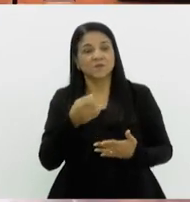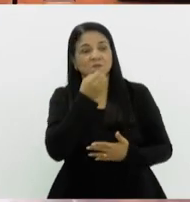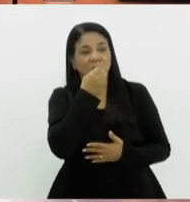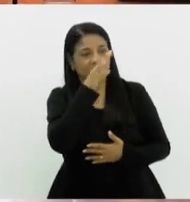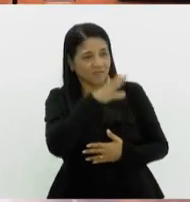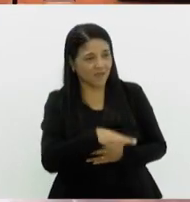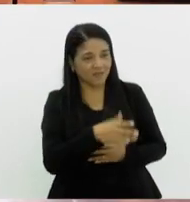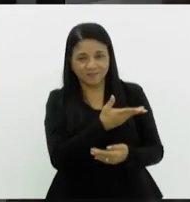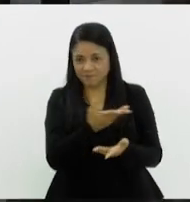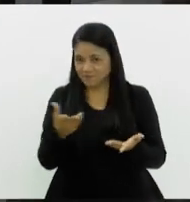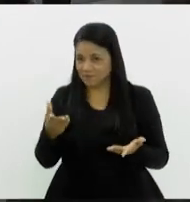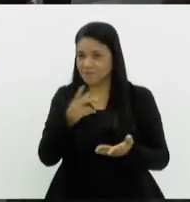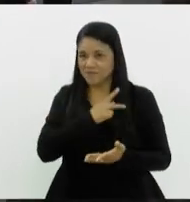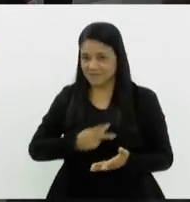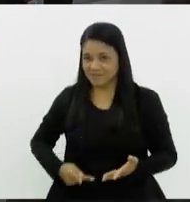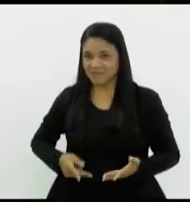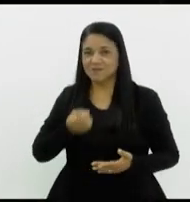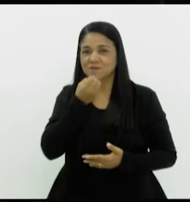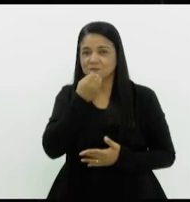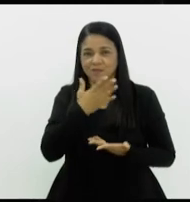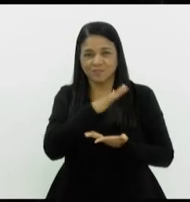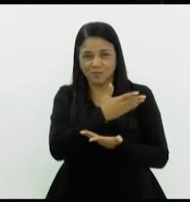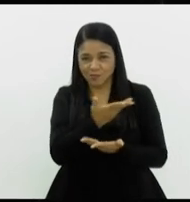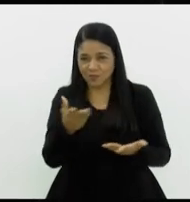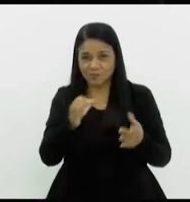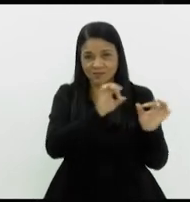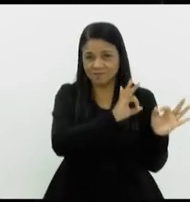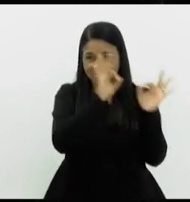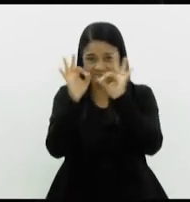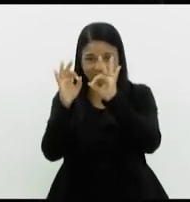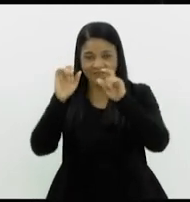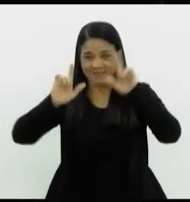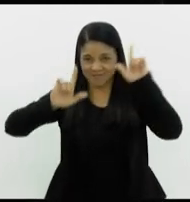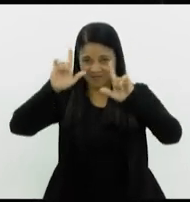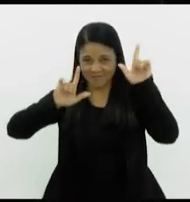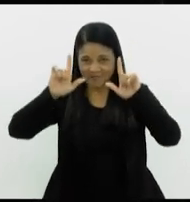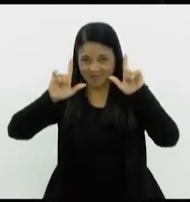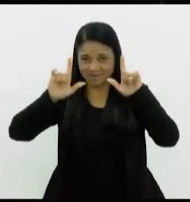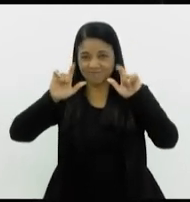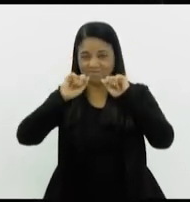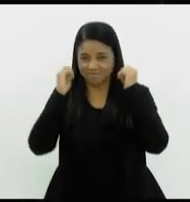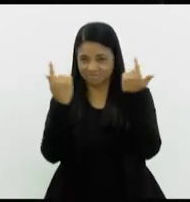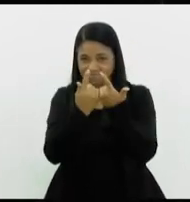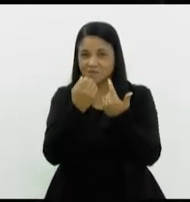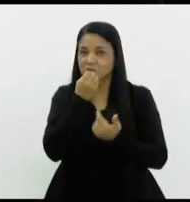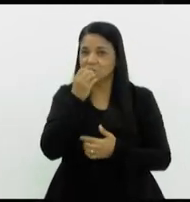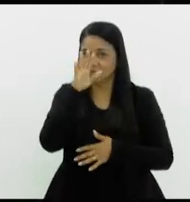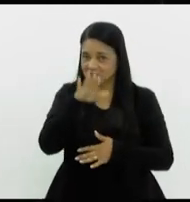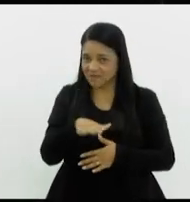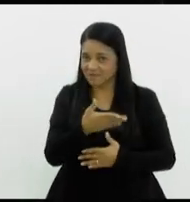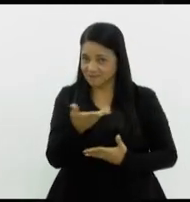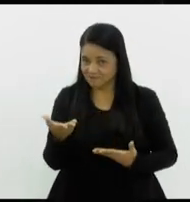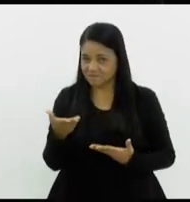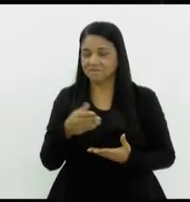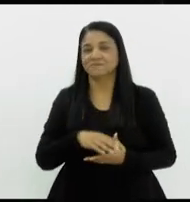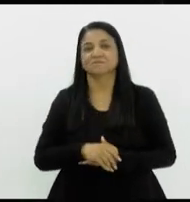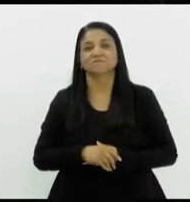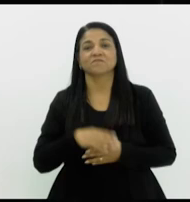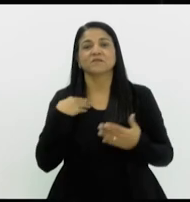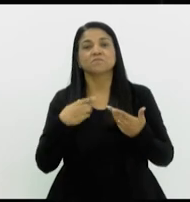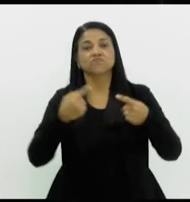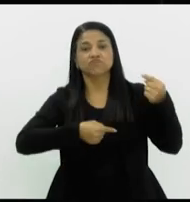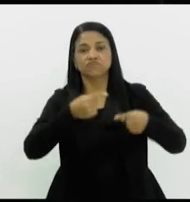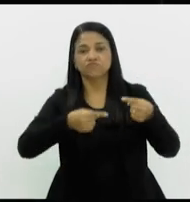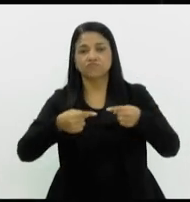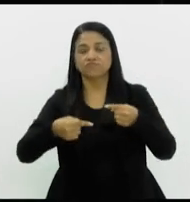tarde, senhores deputados, deputadas, pessoas que nos assistem na TV Alerge. Estamos discutindo aqui a